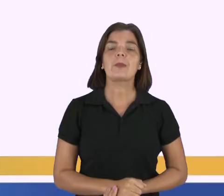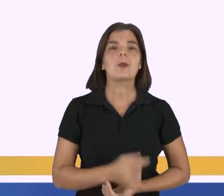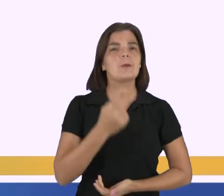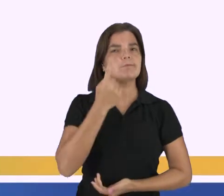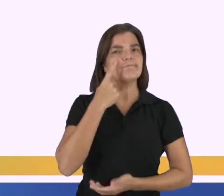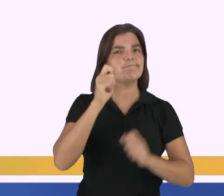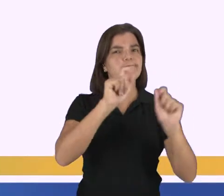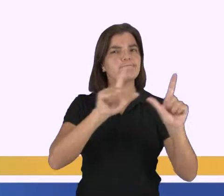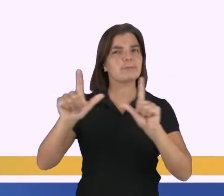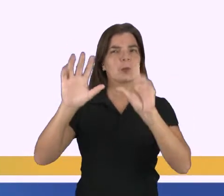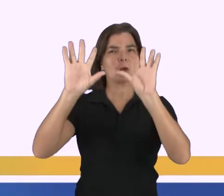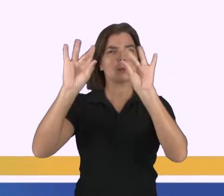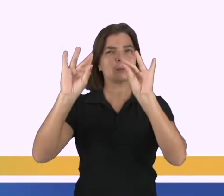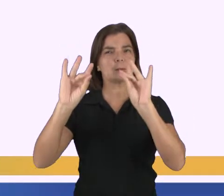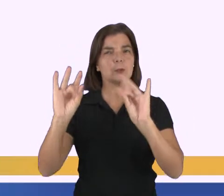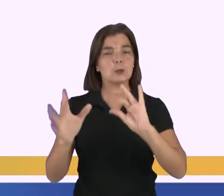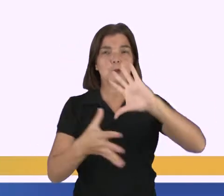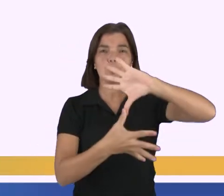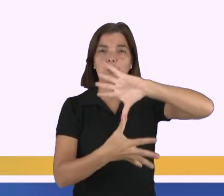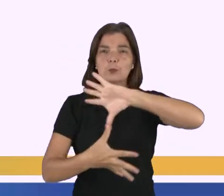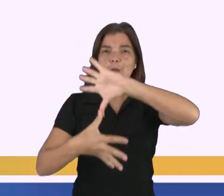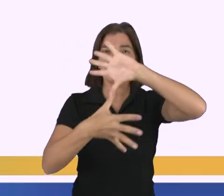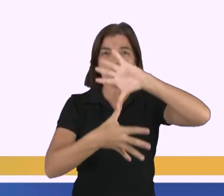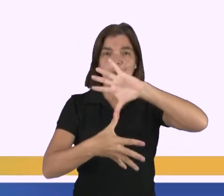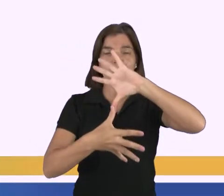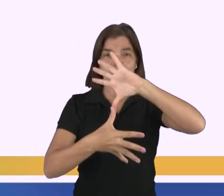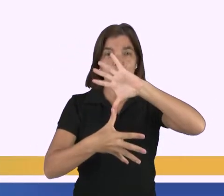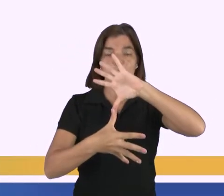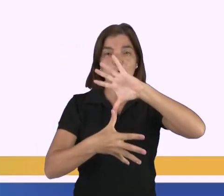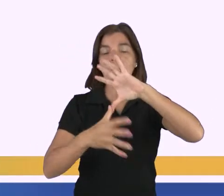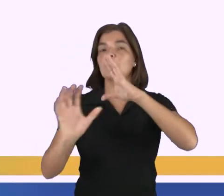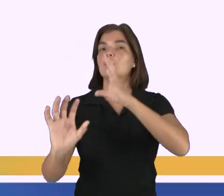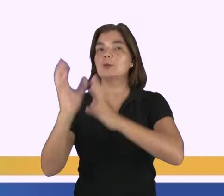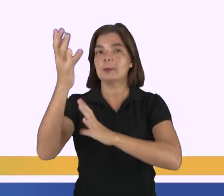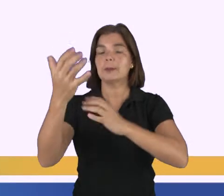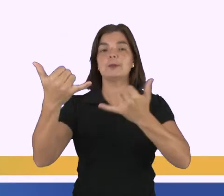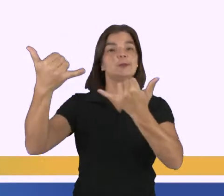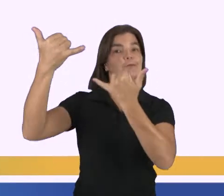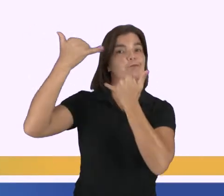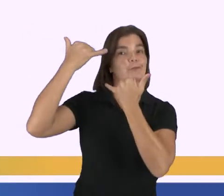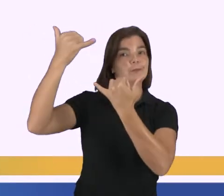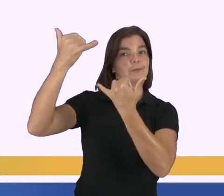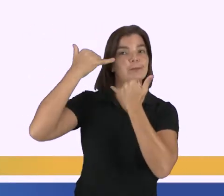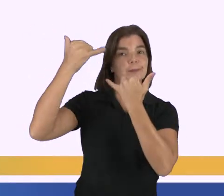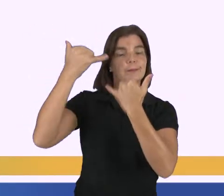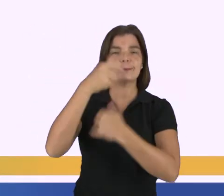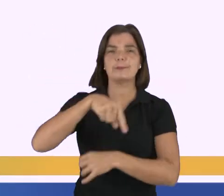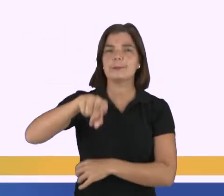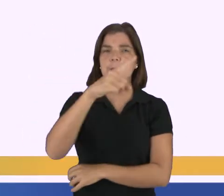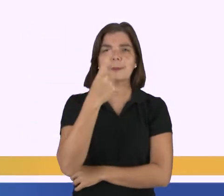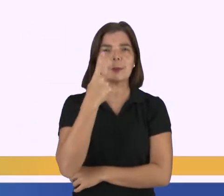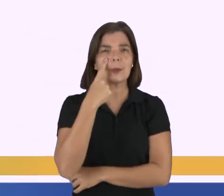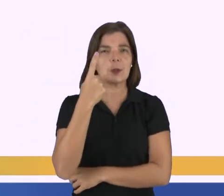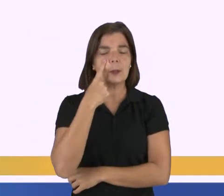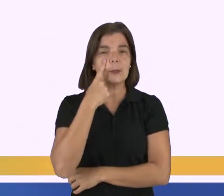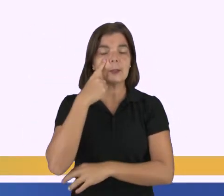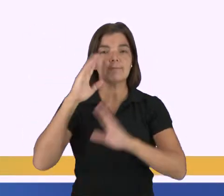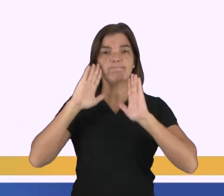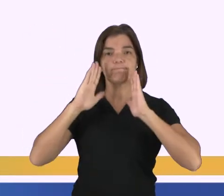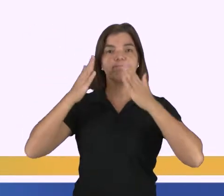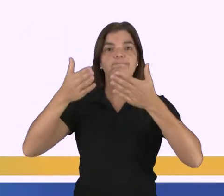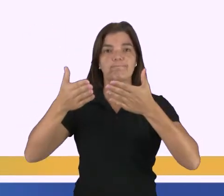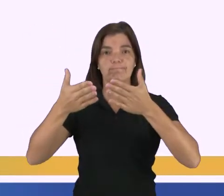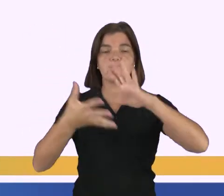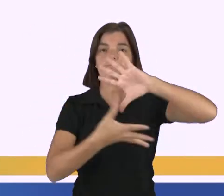Olha só um detalhe desse mapa a respeito dos climas, fonte do IBGE. E aí eu queria que você desse uma ênfase, olhe